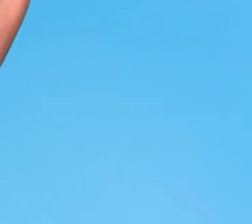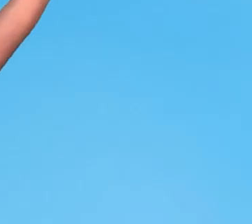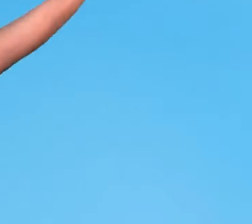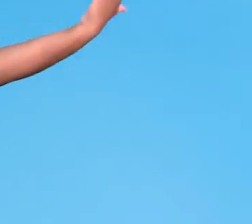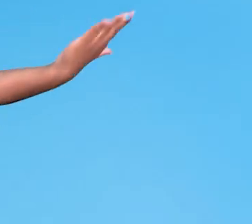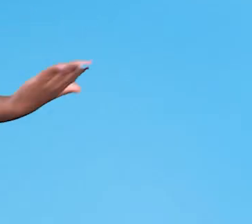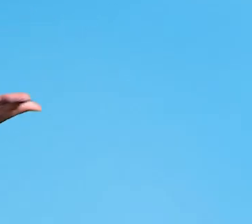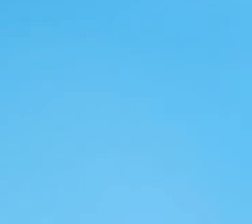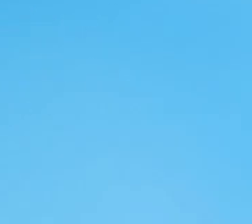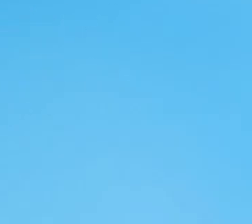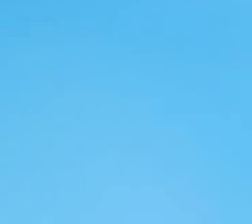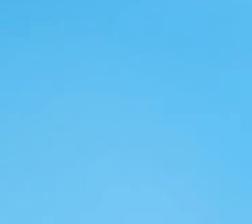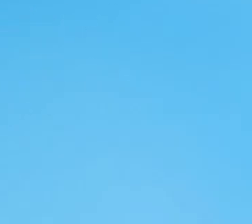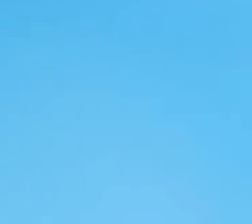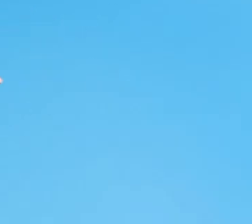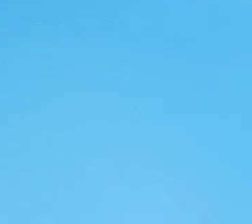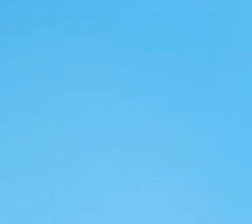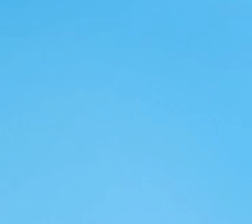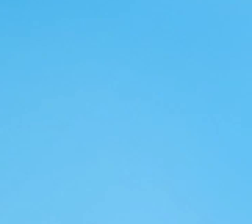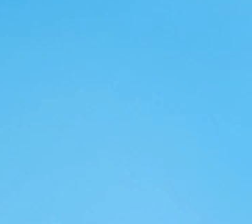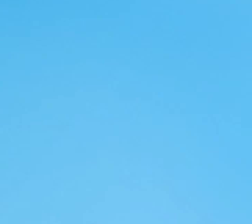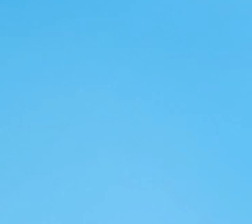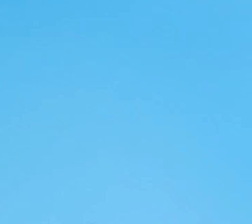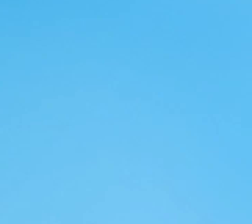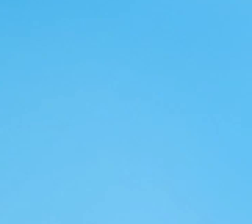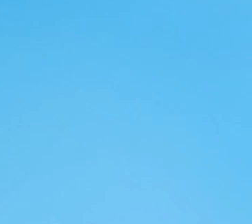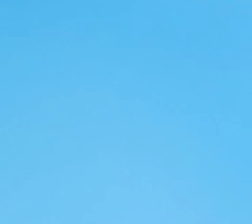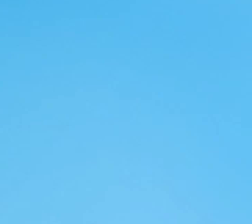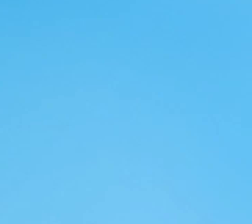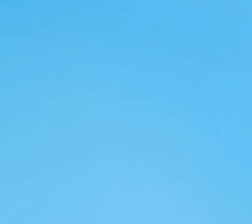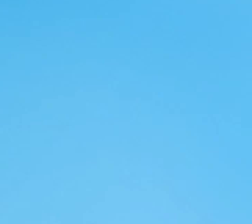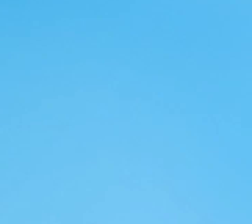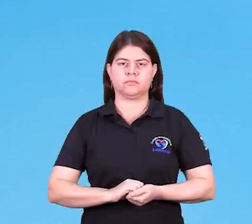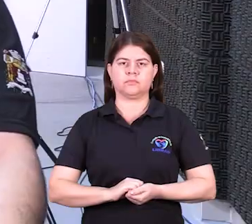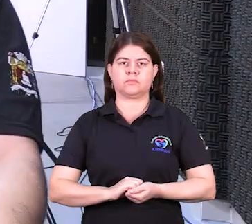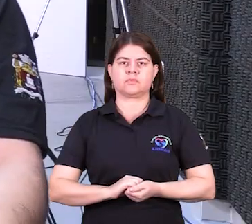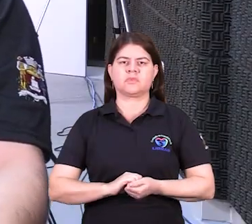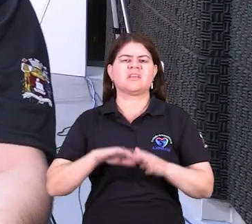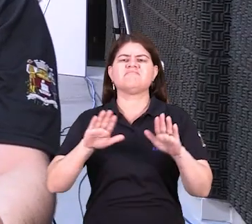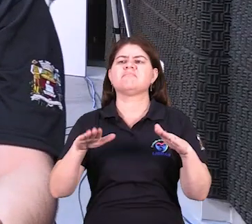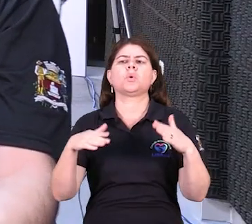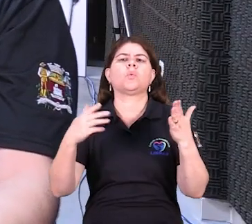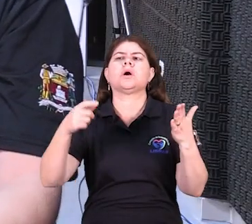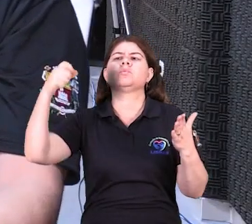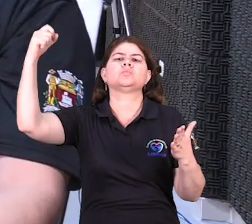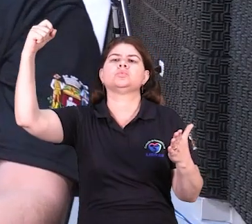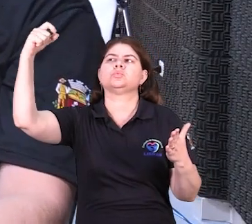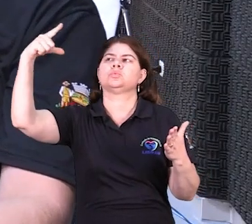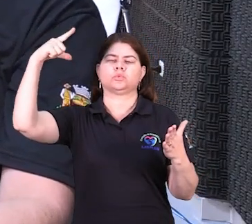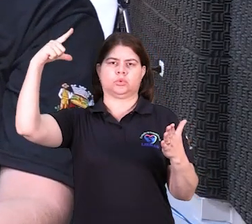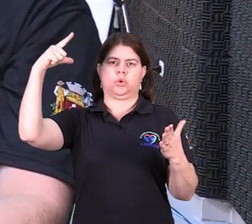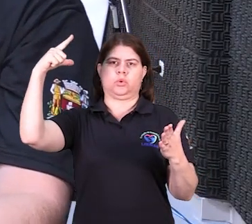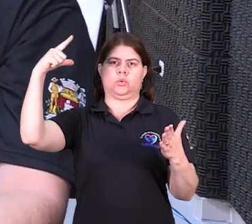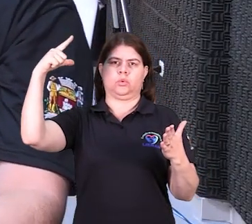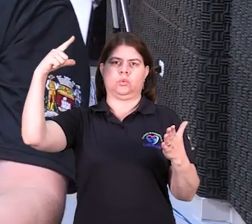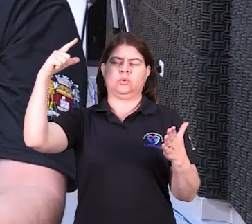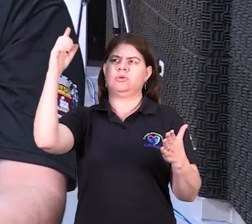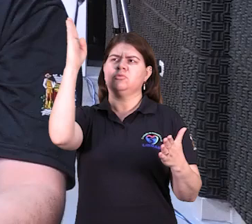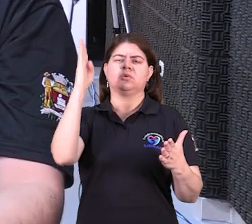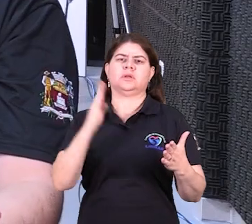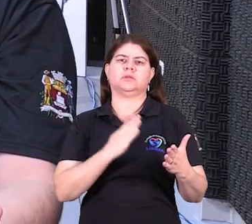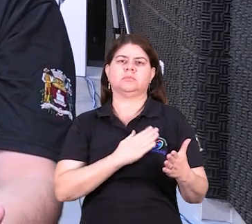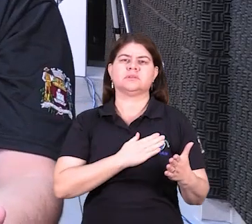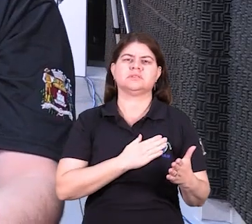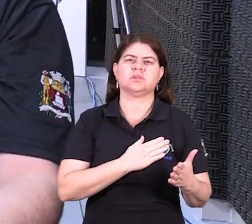raios fúlgidos, brilham no céu da pátria nesse instante. Que sol é esse? A gente não está falando de um